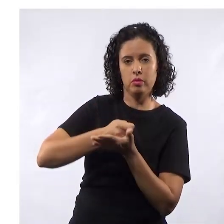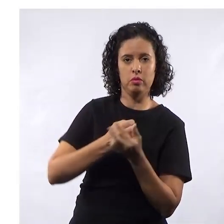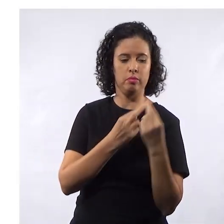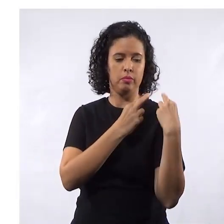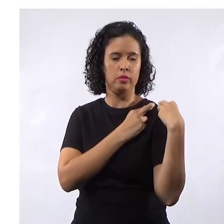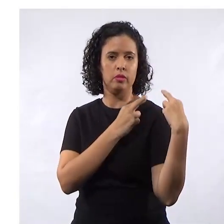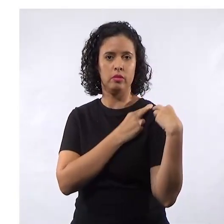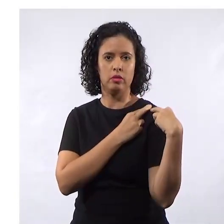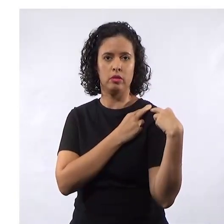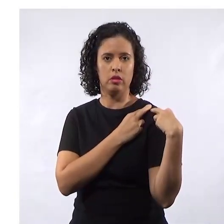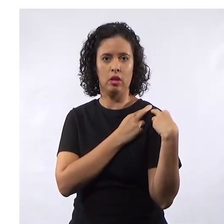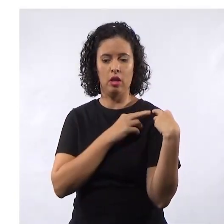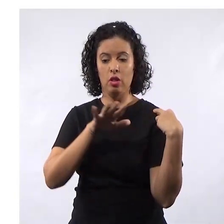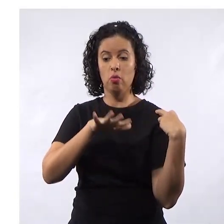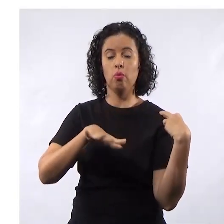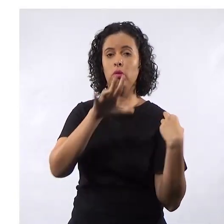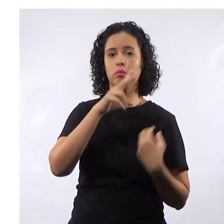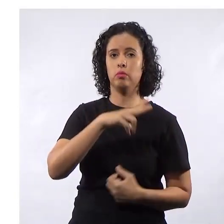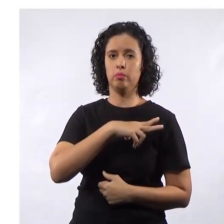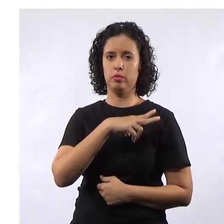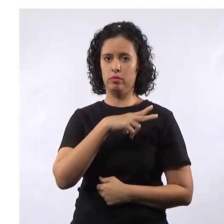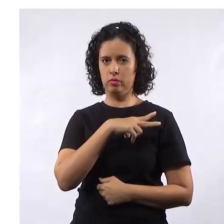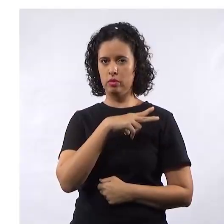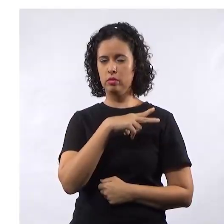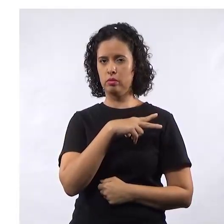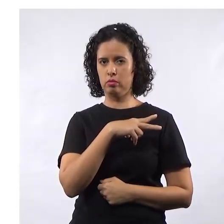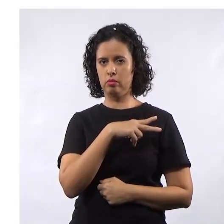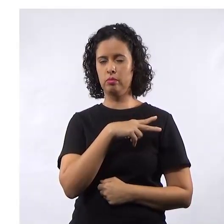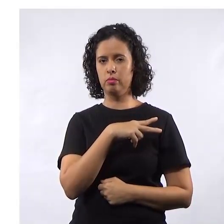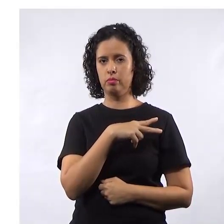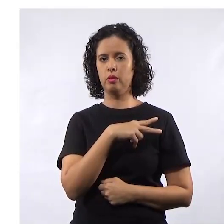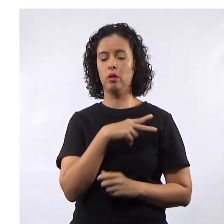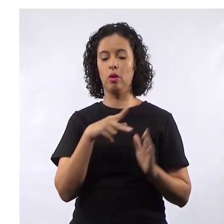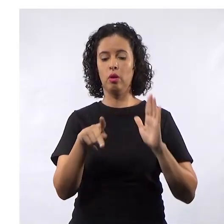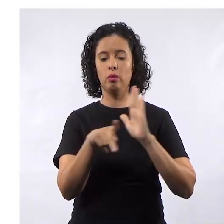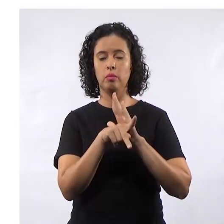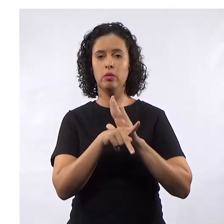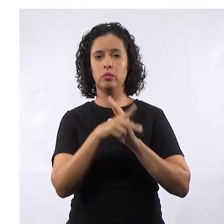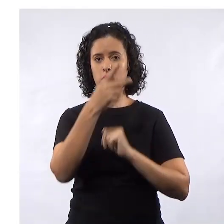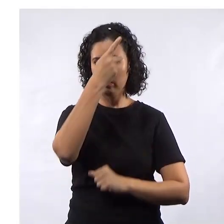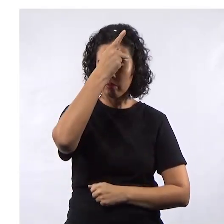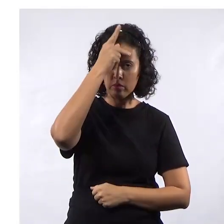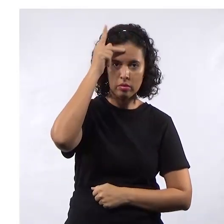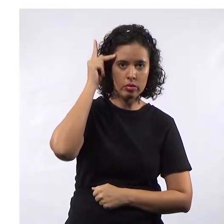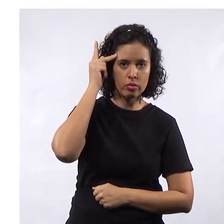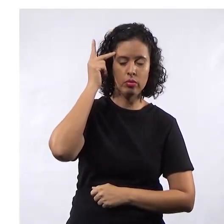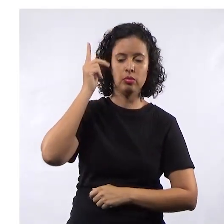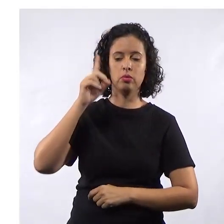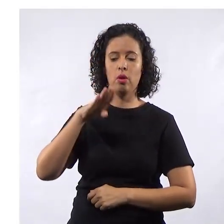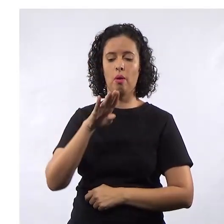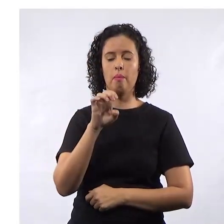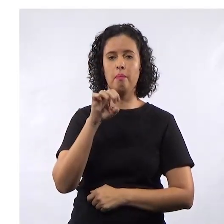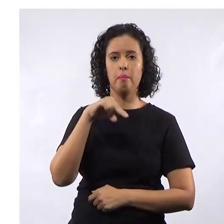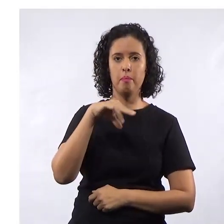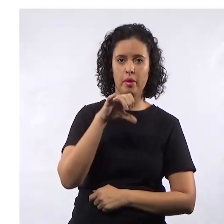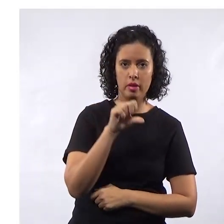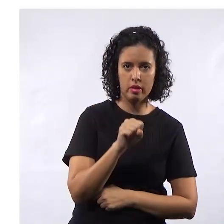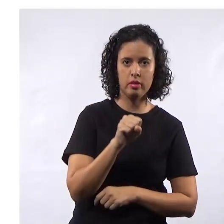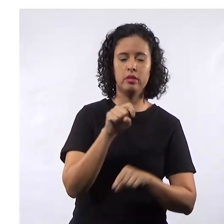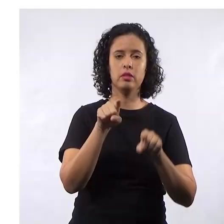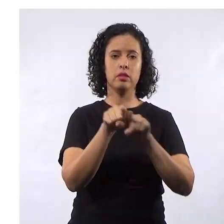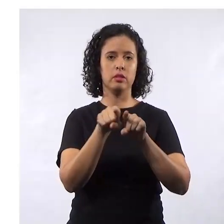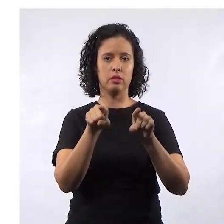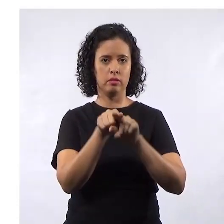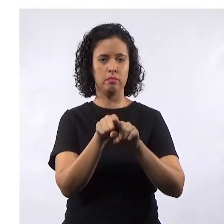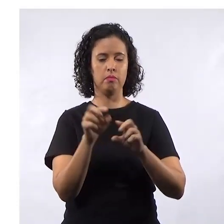privada, tá certo? Aqui é a ordem privada, né? Concernente às pessoas, os bens e suas relações. Temos